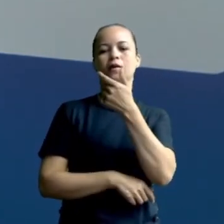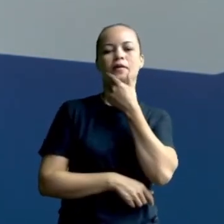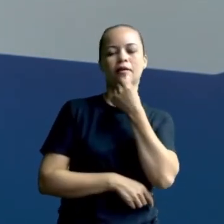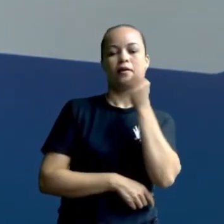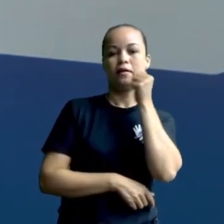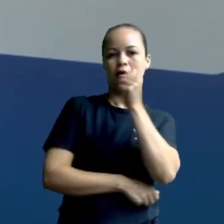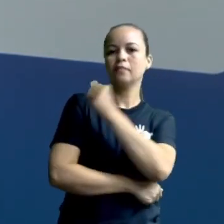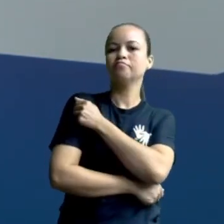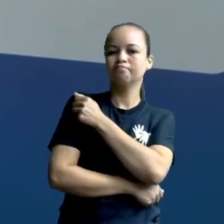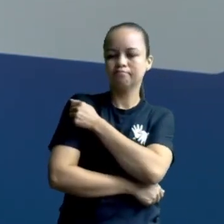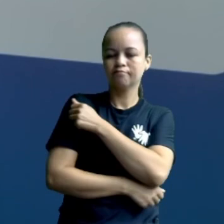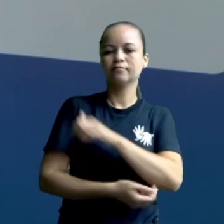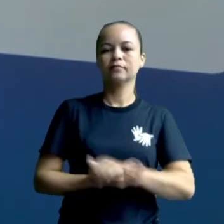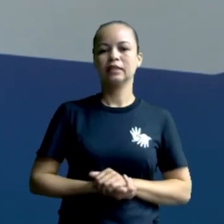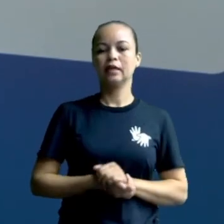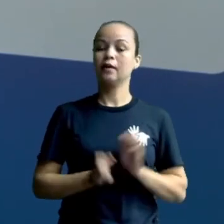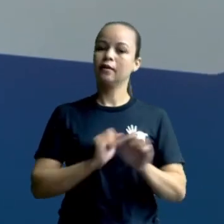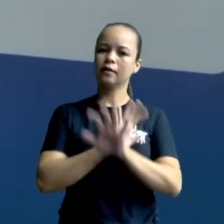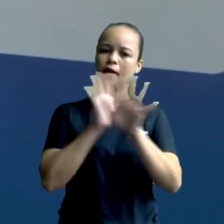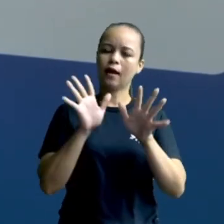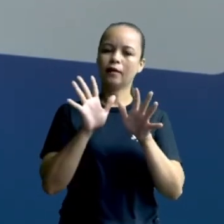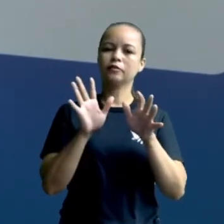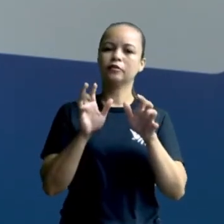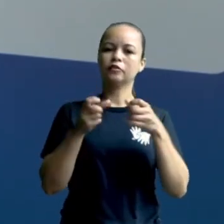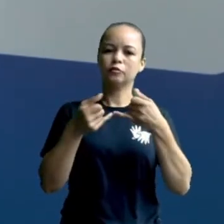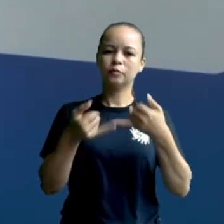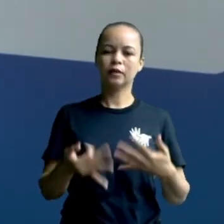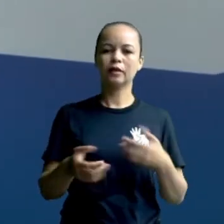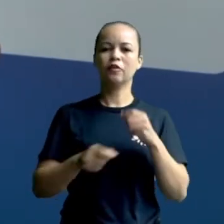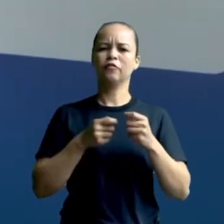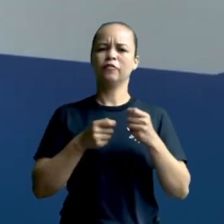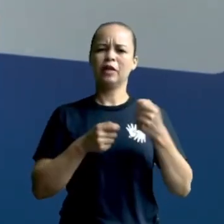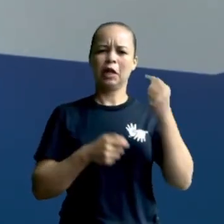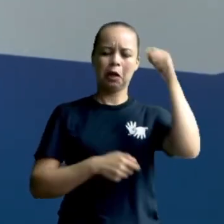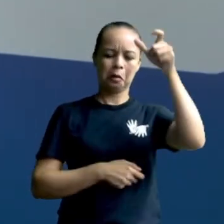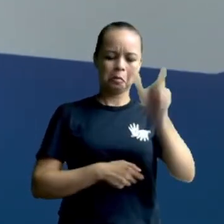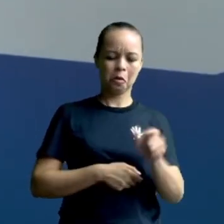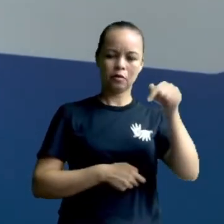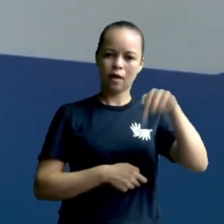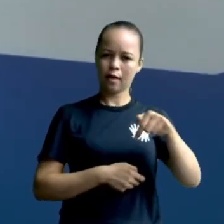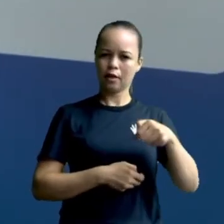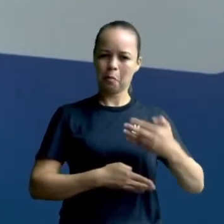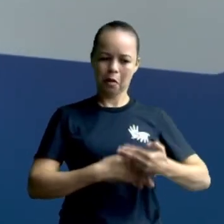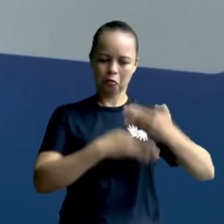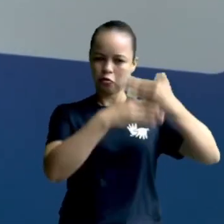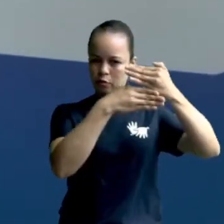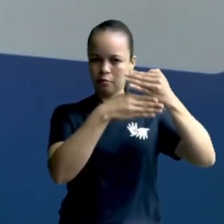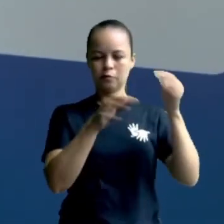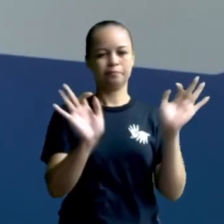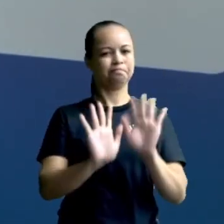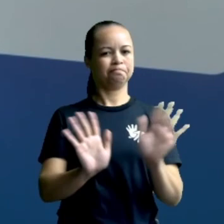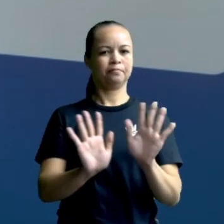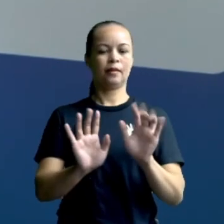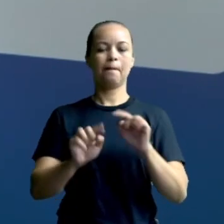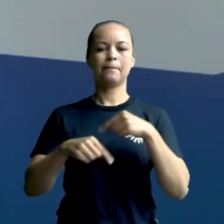aluna. E claro, não deixando aqui de registrar que nós não viemos aqui para construir muros, mas sim para o quê?